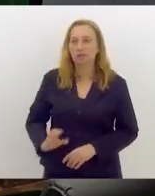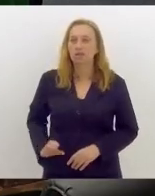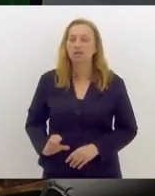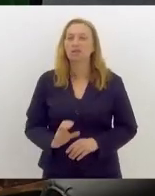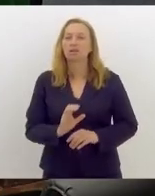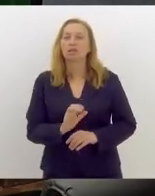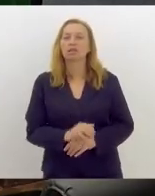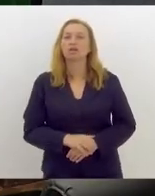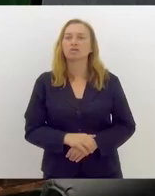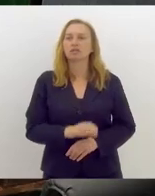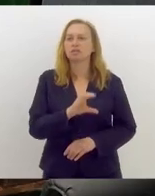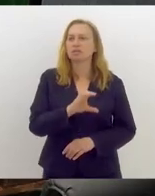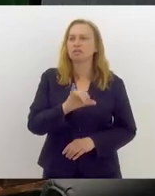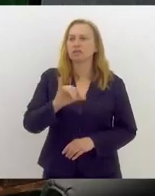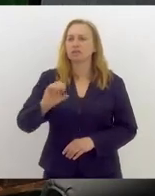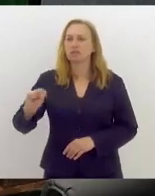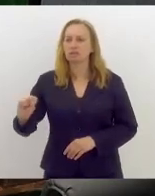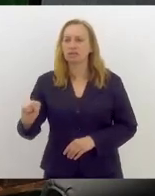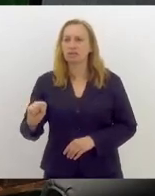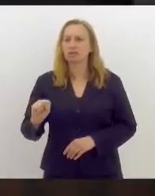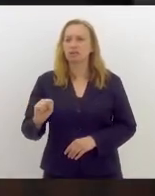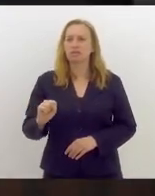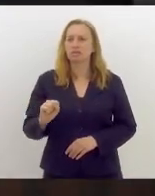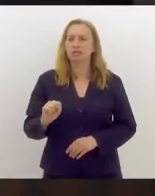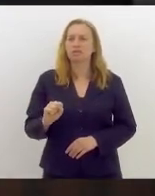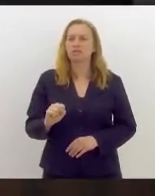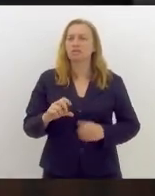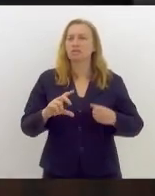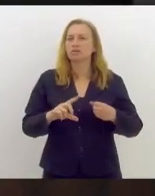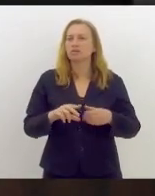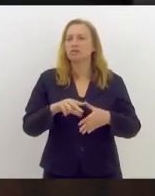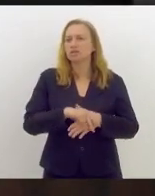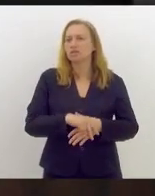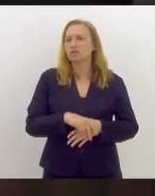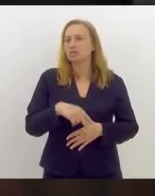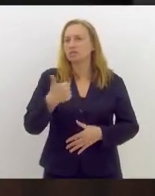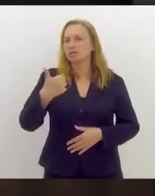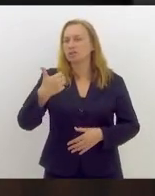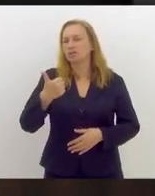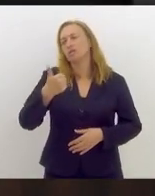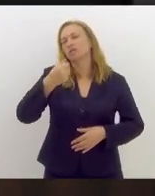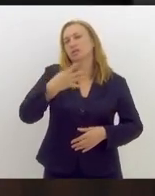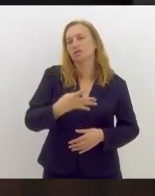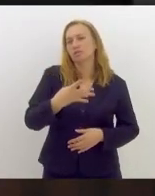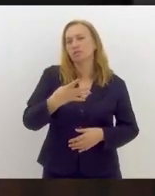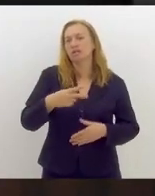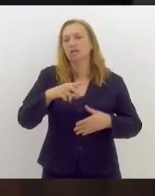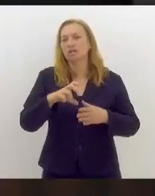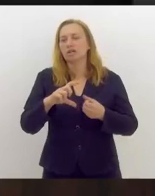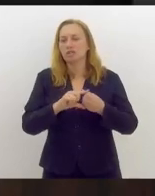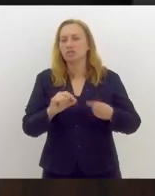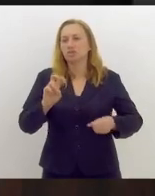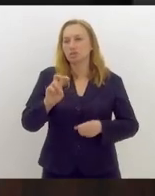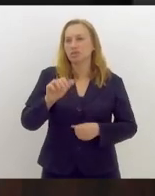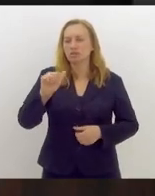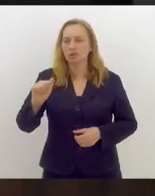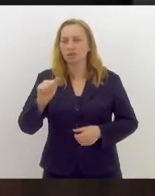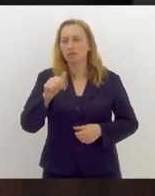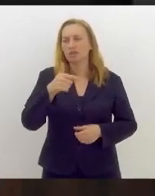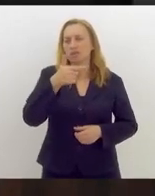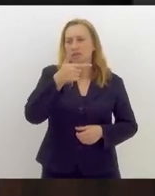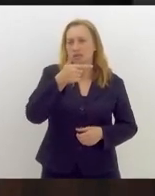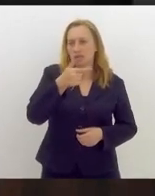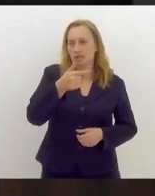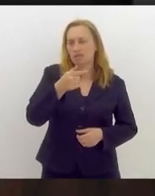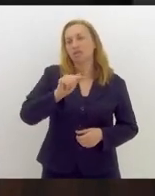ICMS disposta no inciso 14º do artigo 5A da lei estadual 7000 de